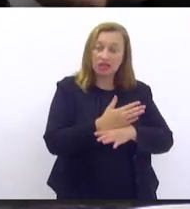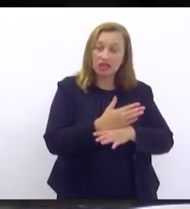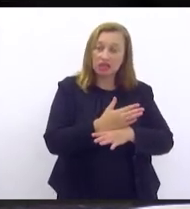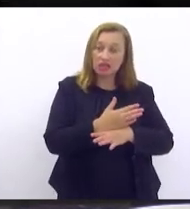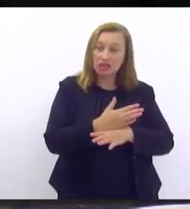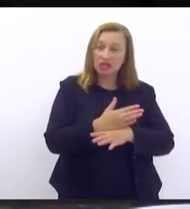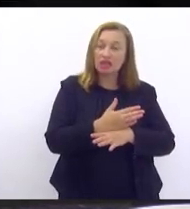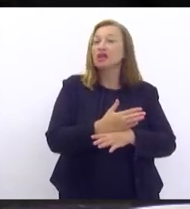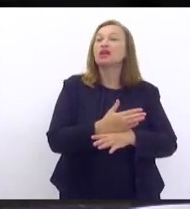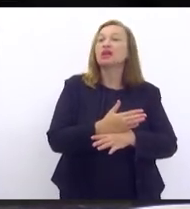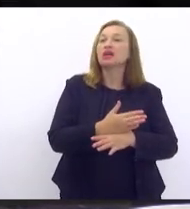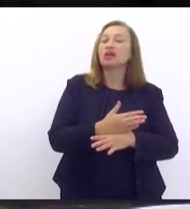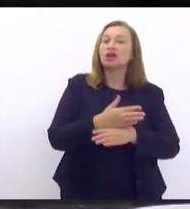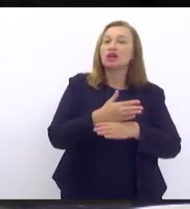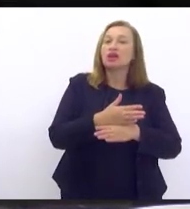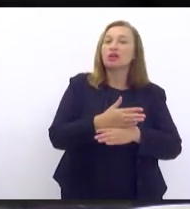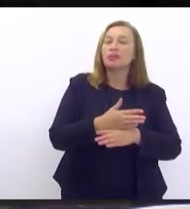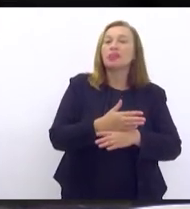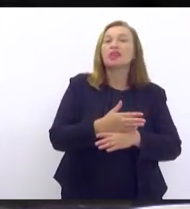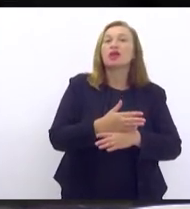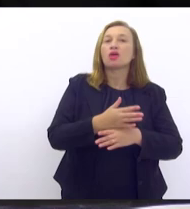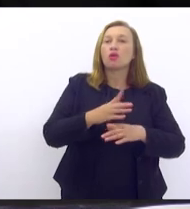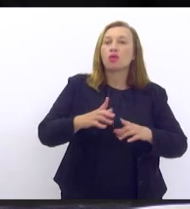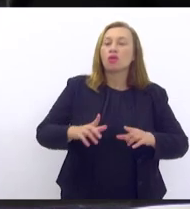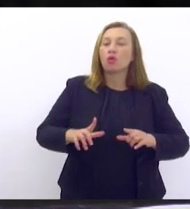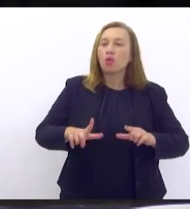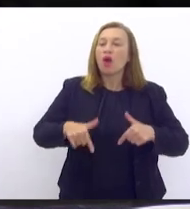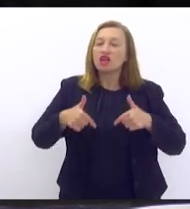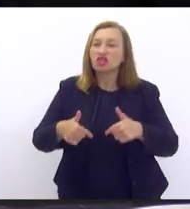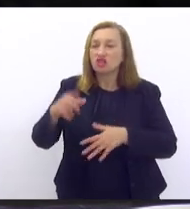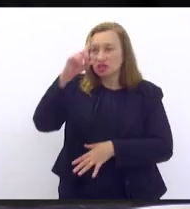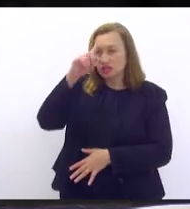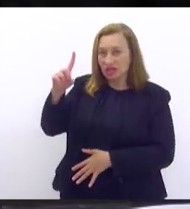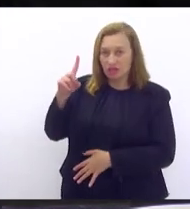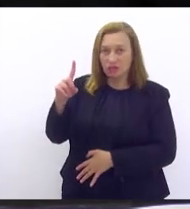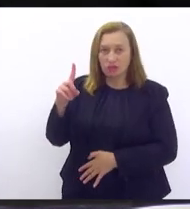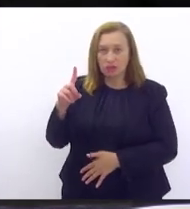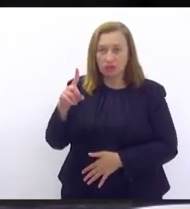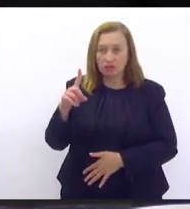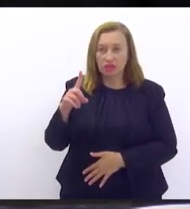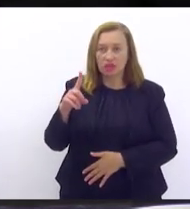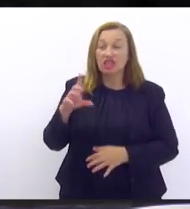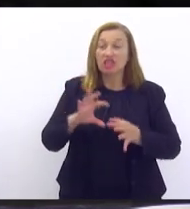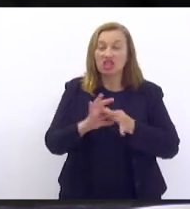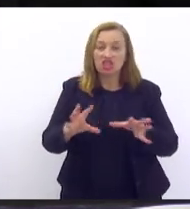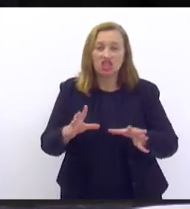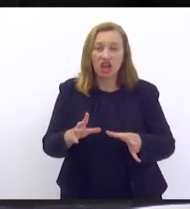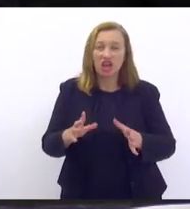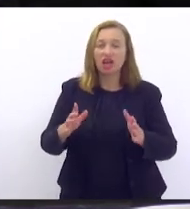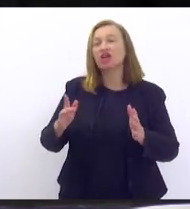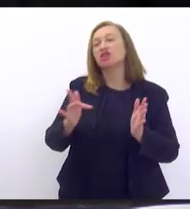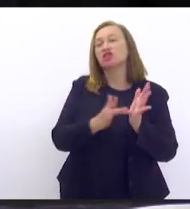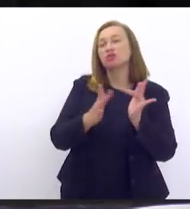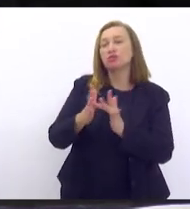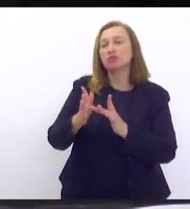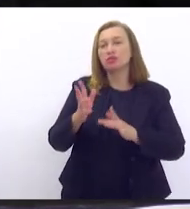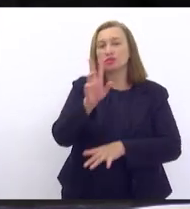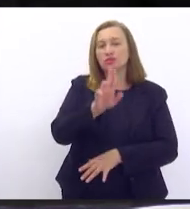mundo, aonde não brilha a luz do mundo, que é aonde vivem as pessoas que não creem no Evangelho.